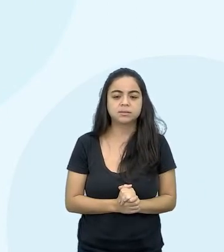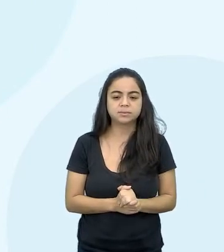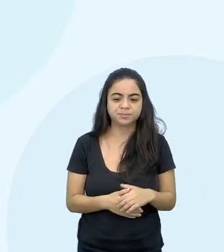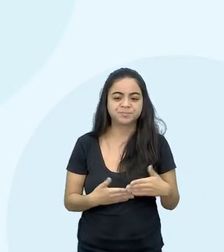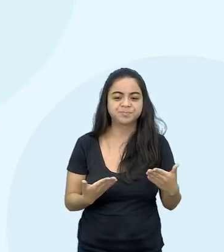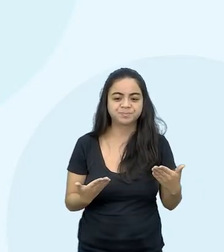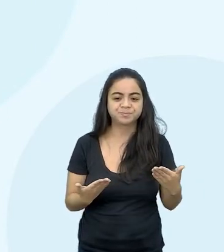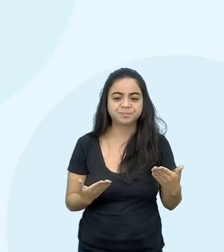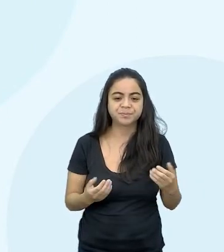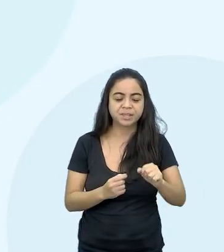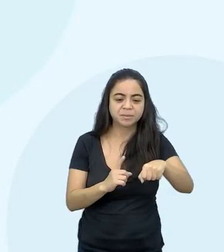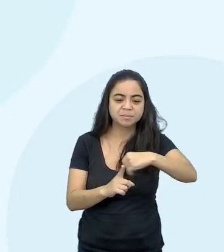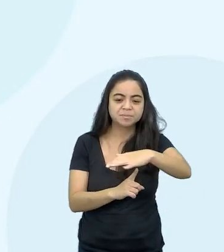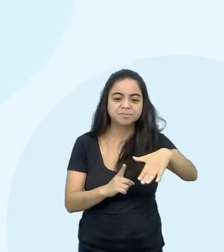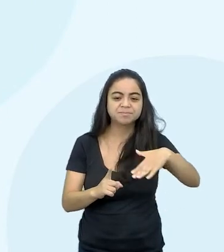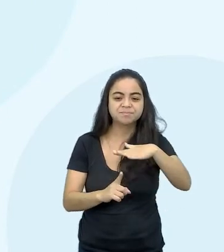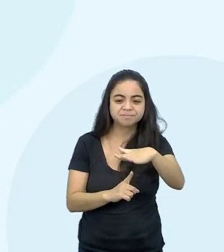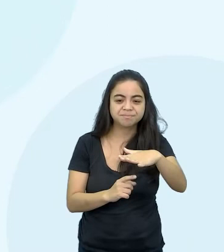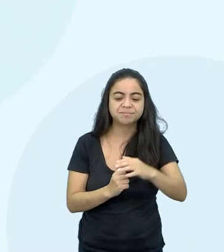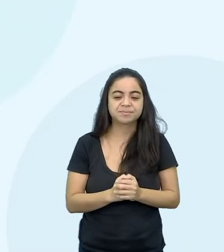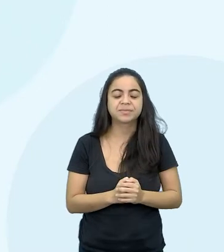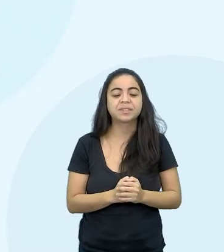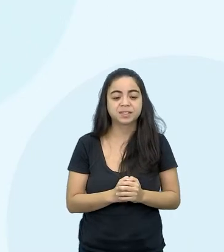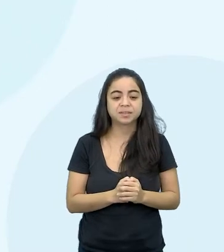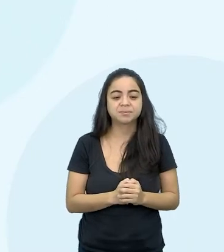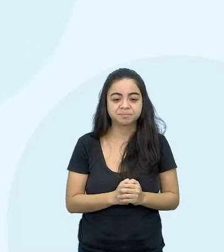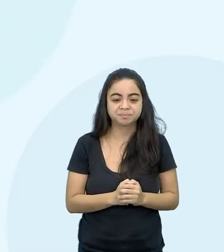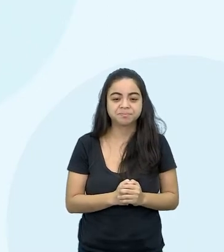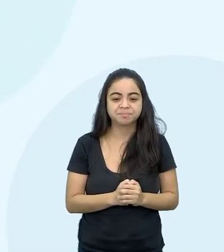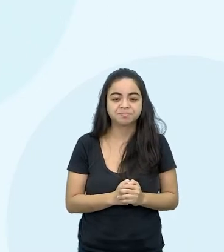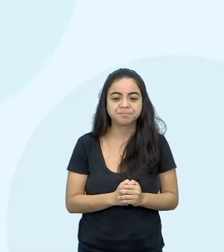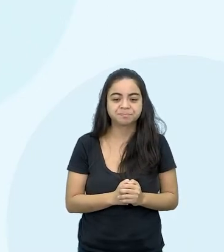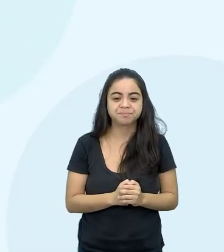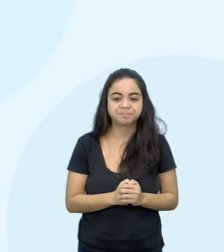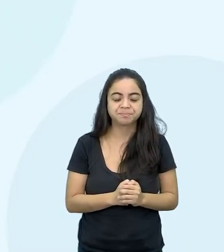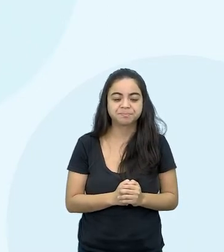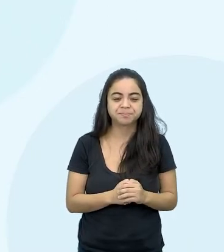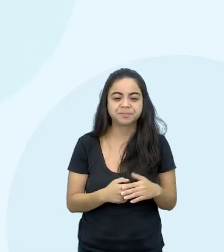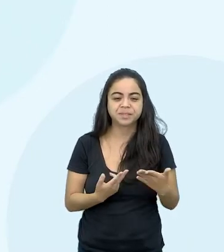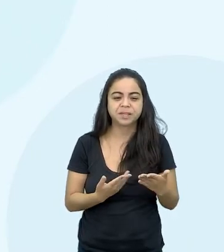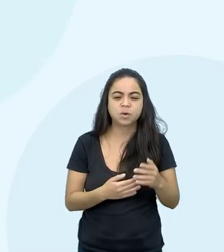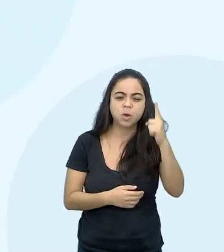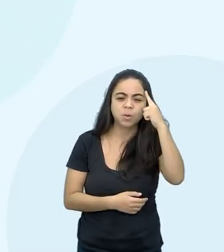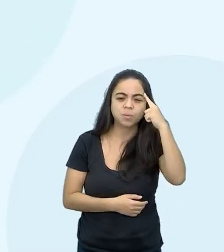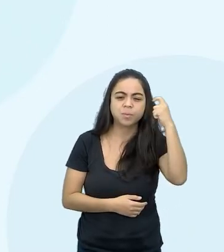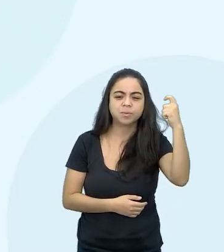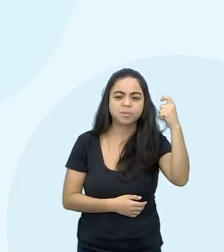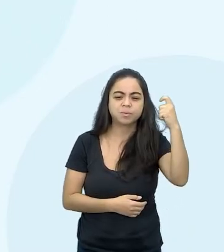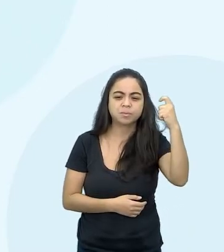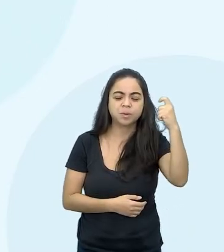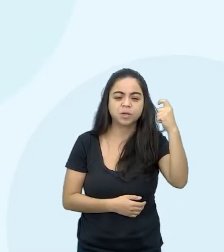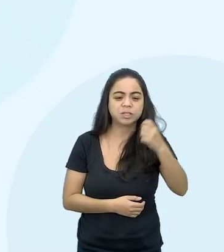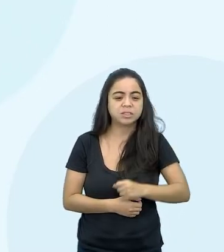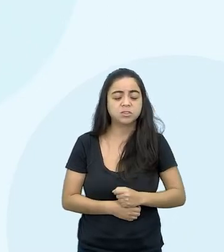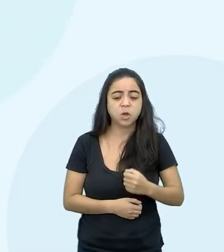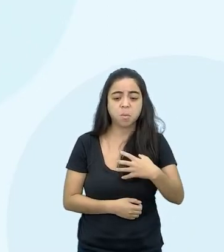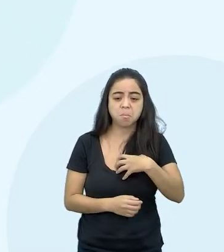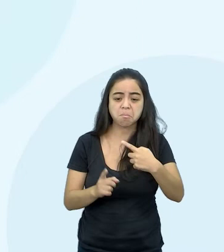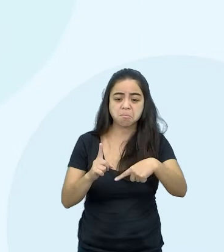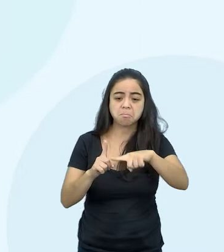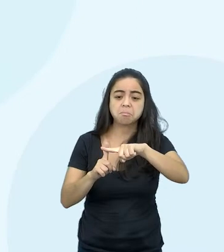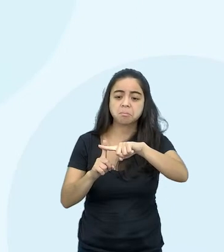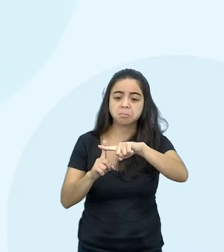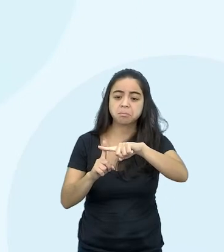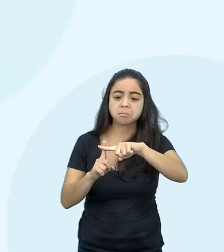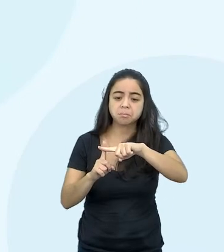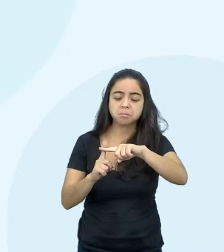na nova sociedade, né? Então, isso daí é uma hipótese otimista, vamos dizer assim,